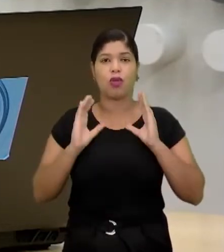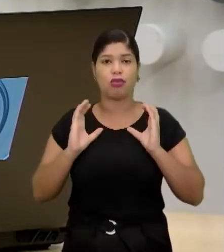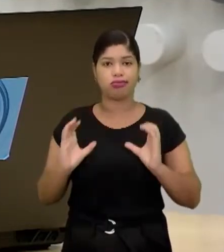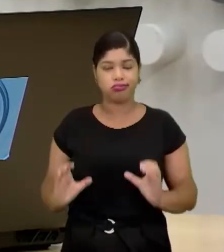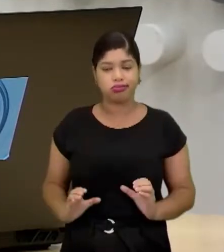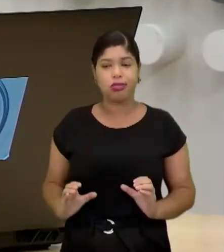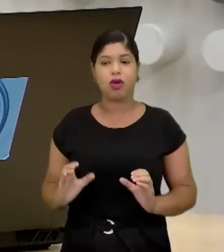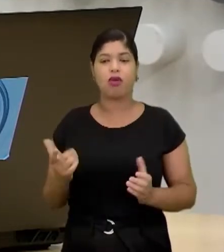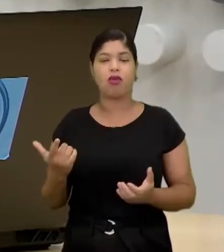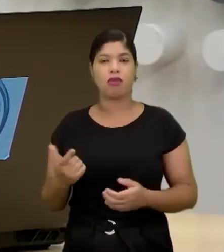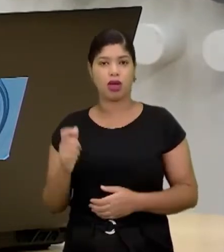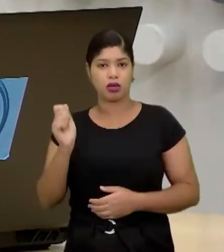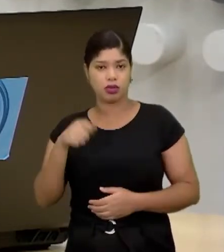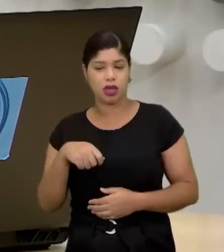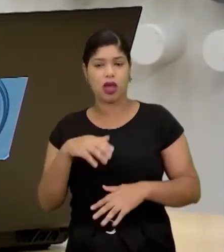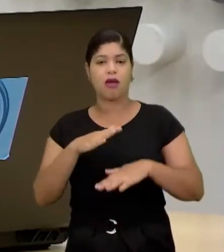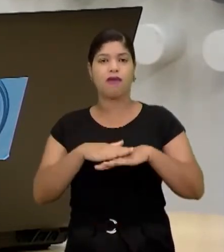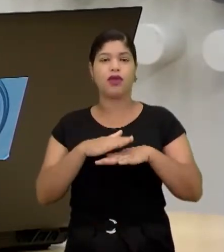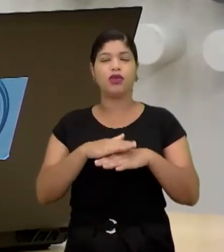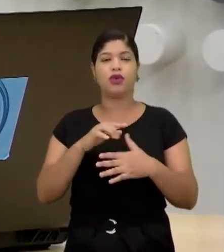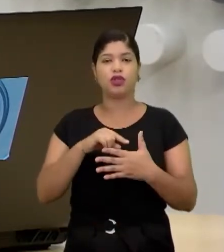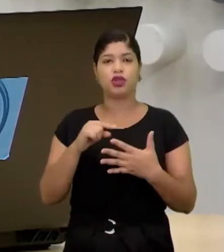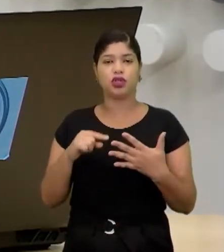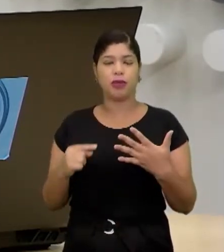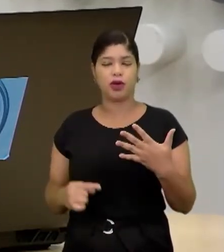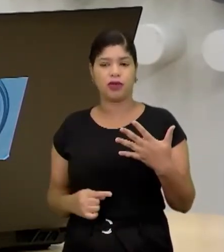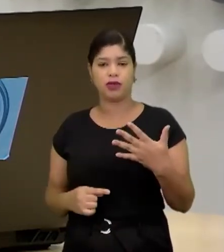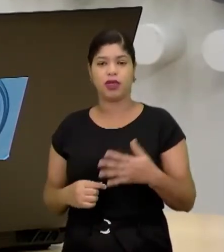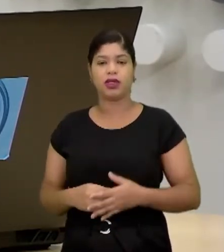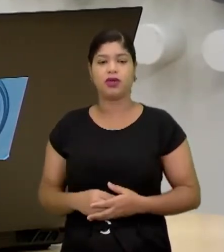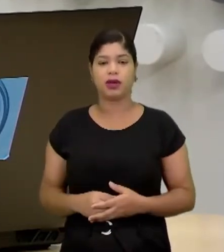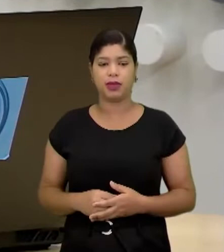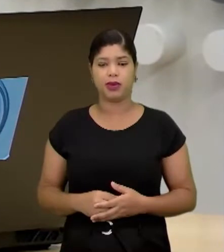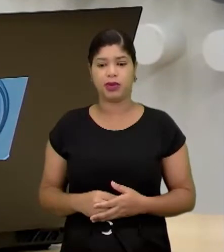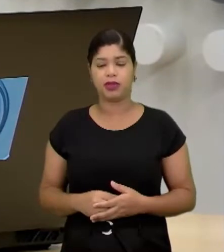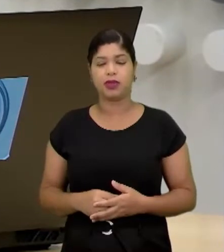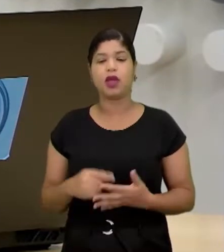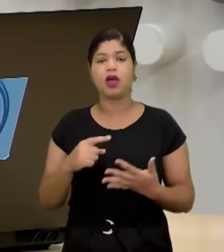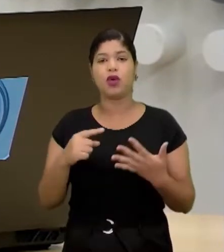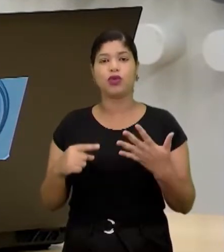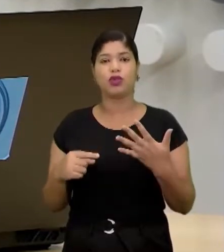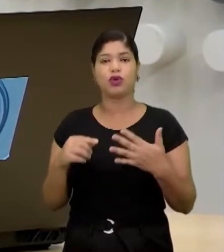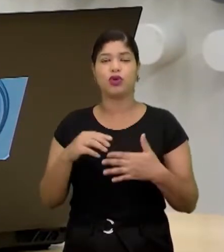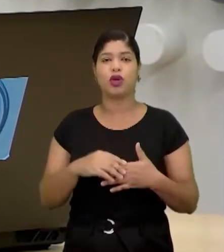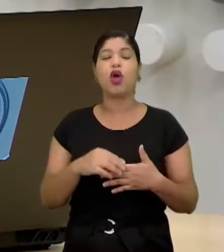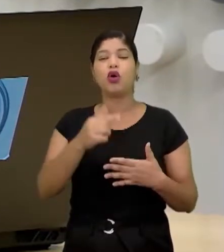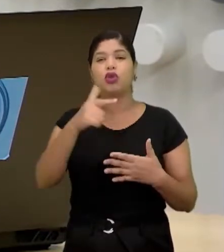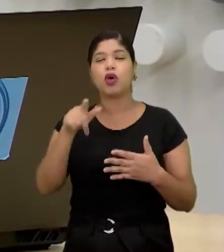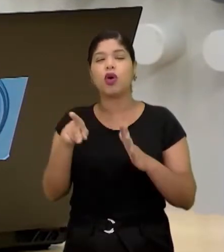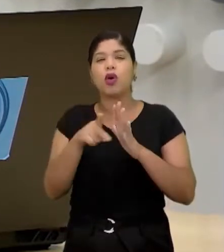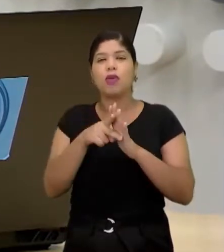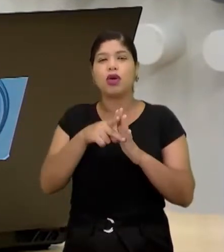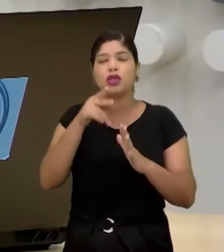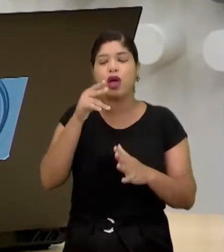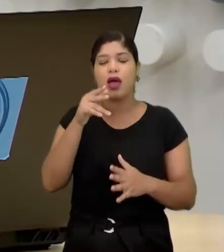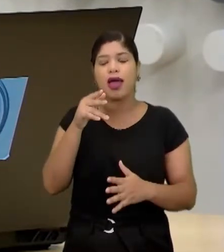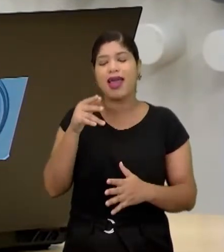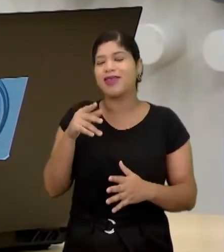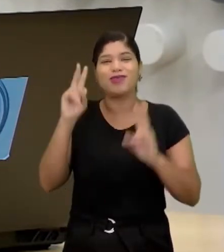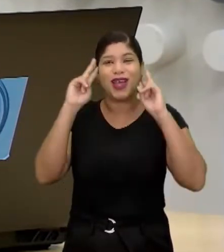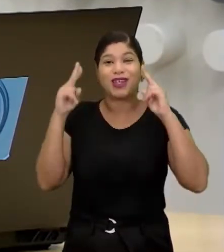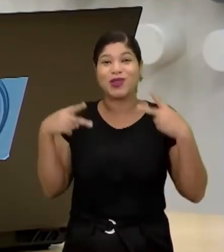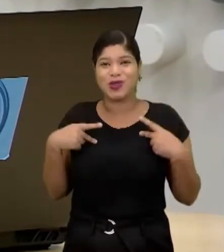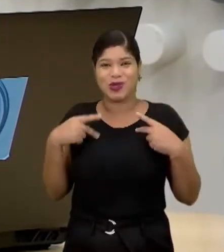comporta em sociedade ou deveria se comportar ambos estão falando sobre a natureza humana Mas eles estão